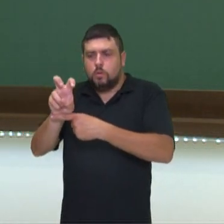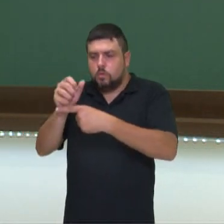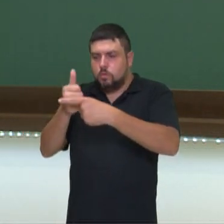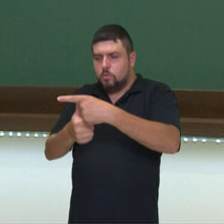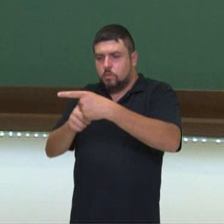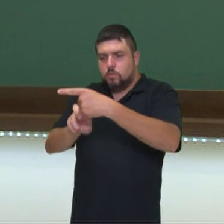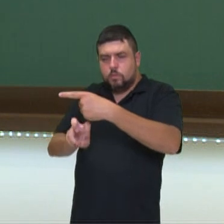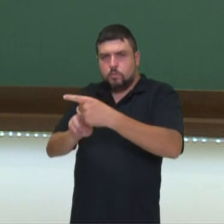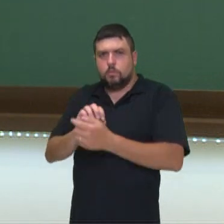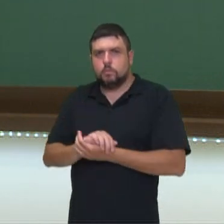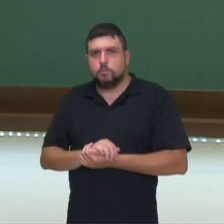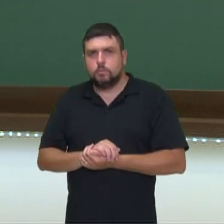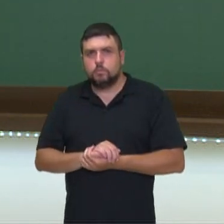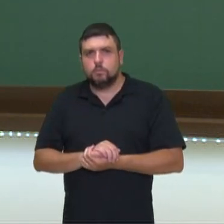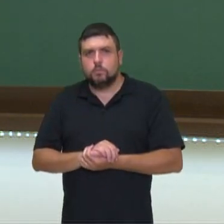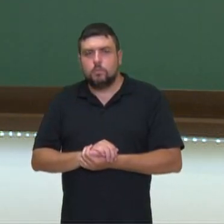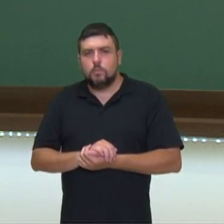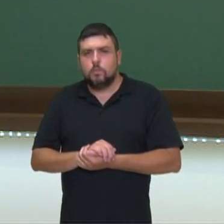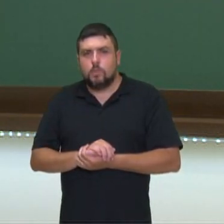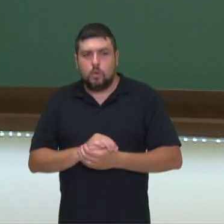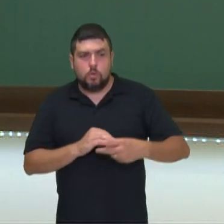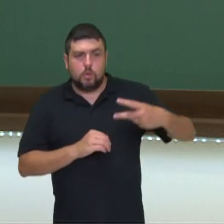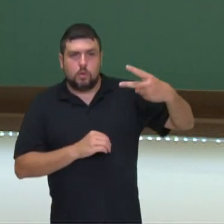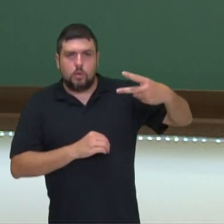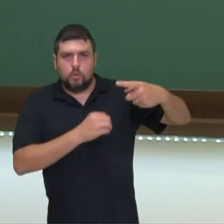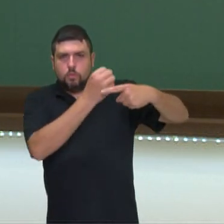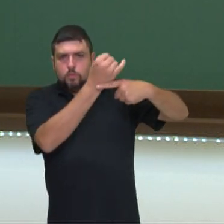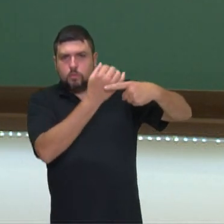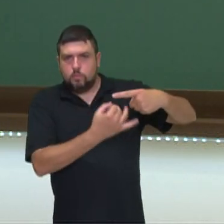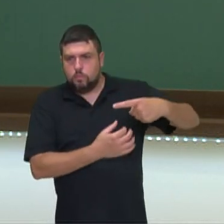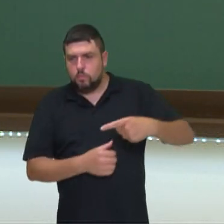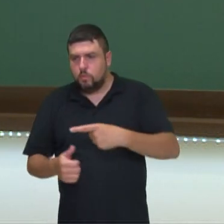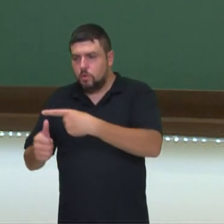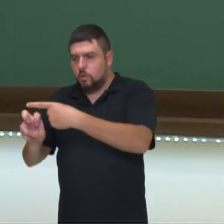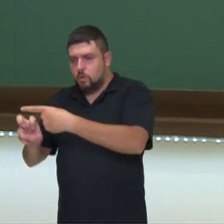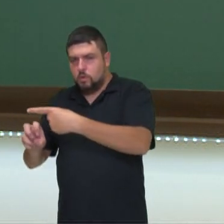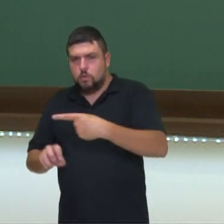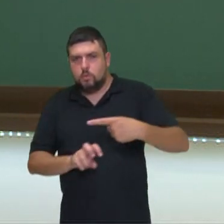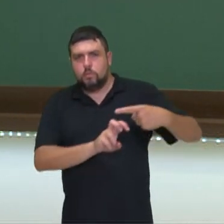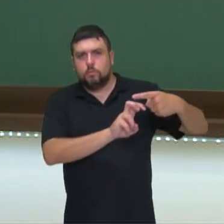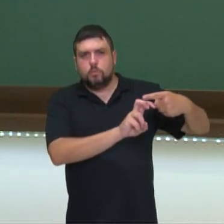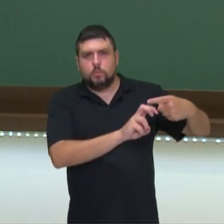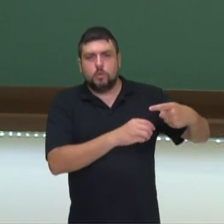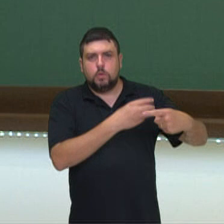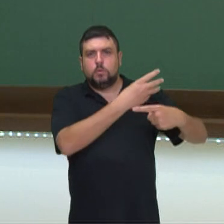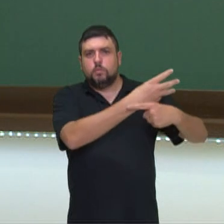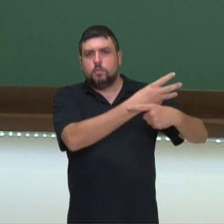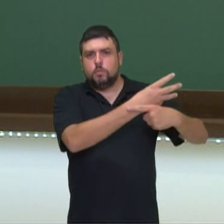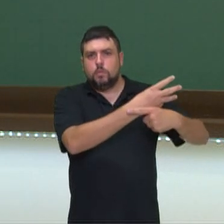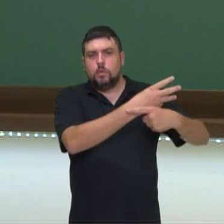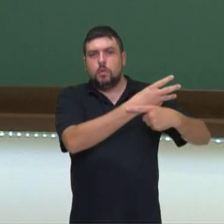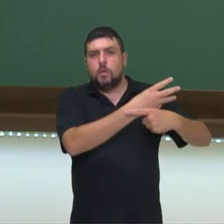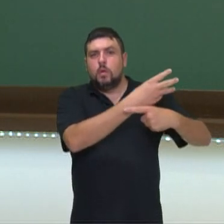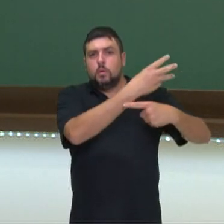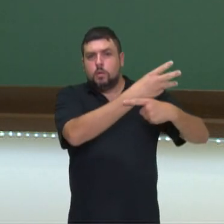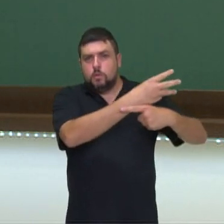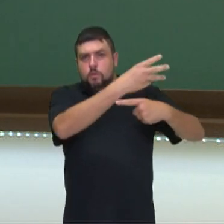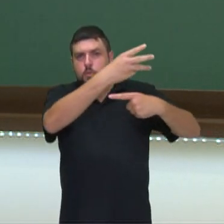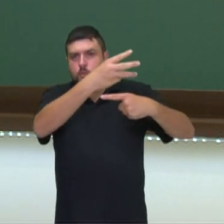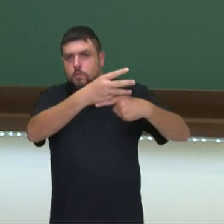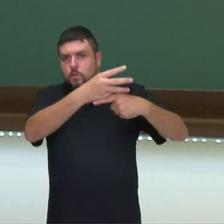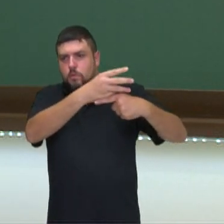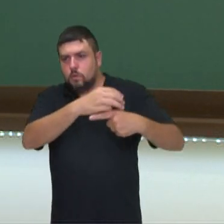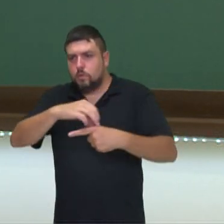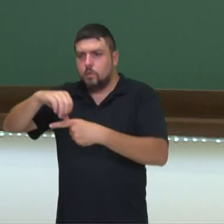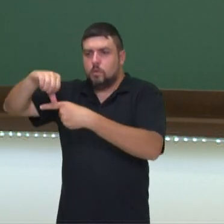15. Agora eu vou trocar a segunda fração. 15 dividido por 5 é 3. E 3 vezes 3 é